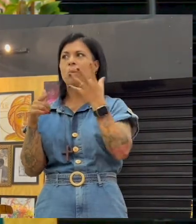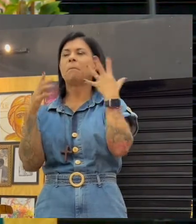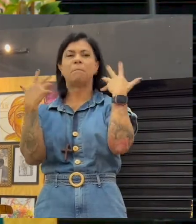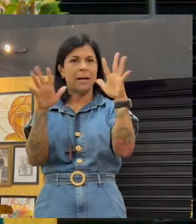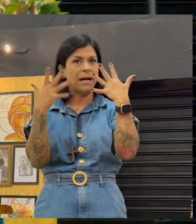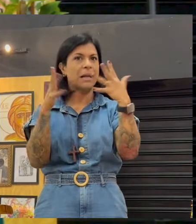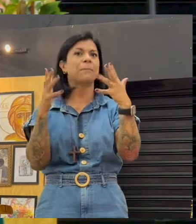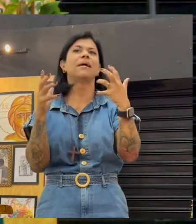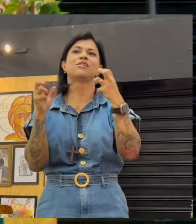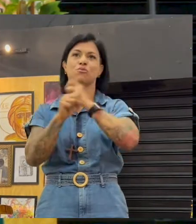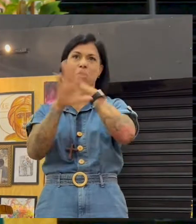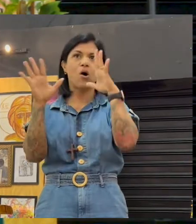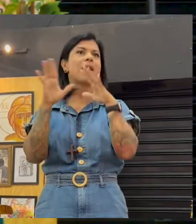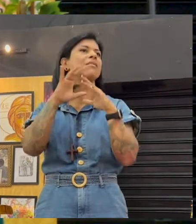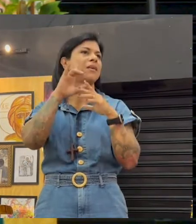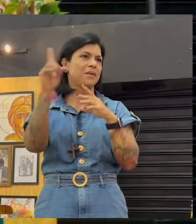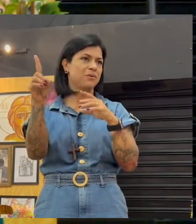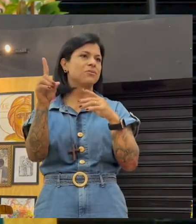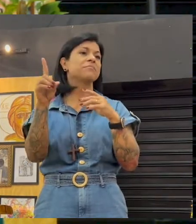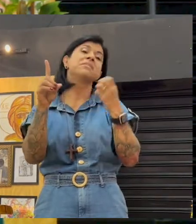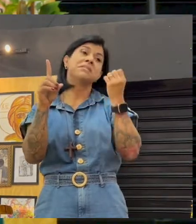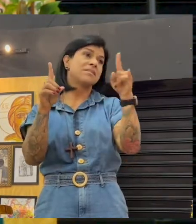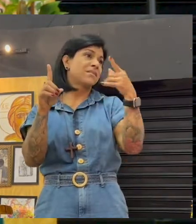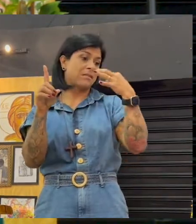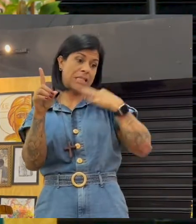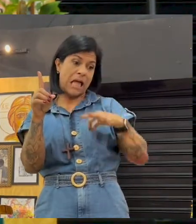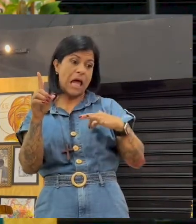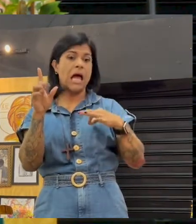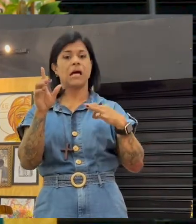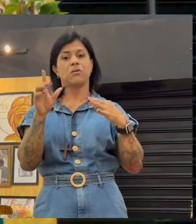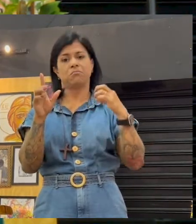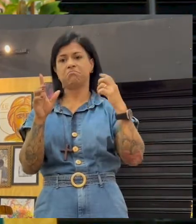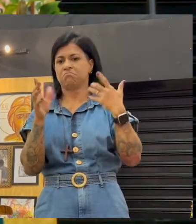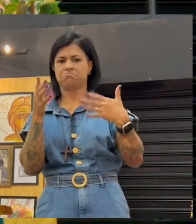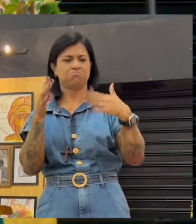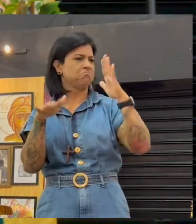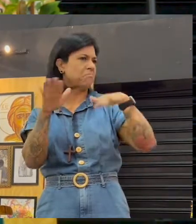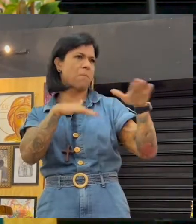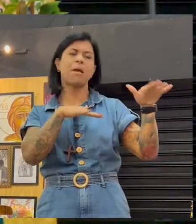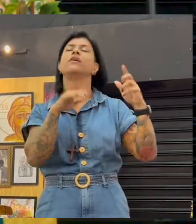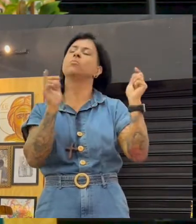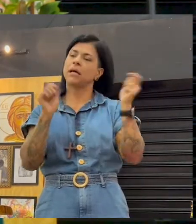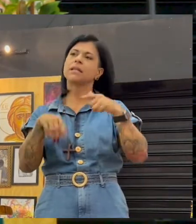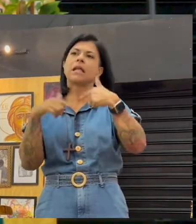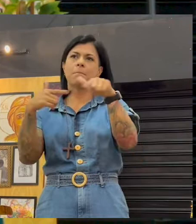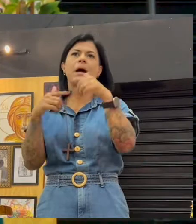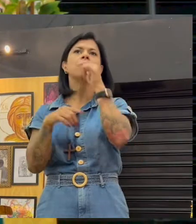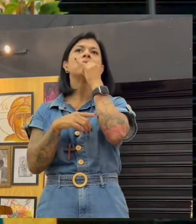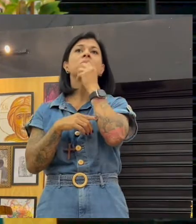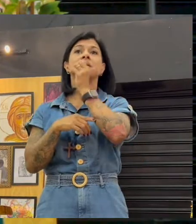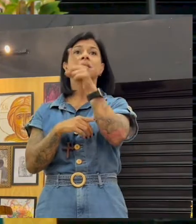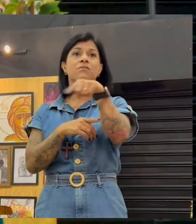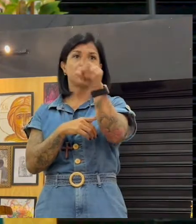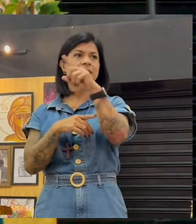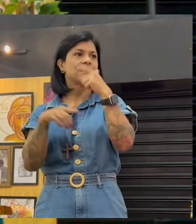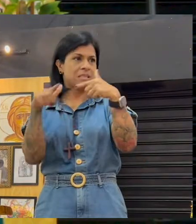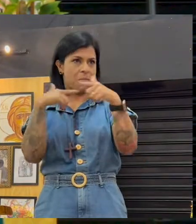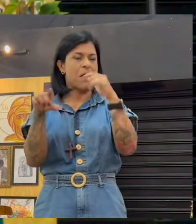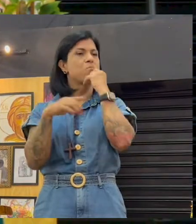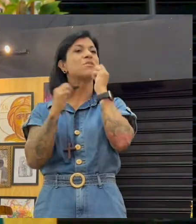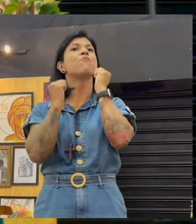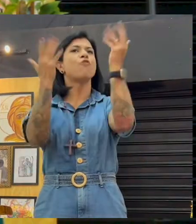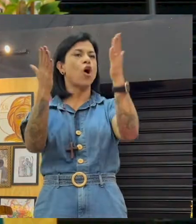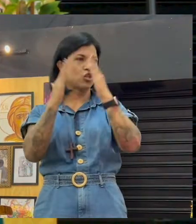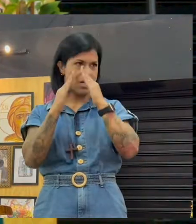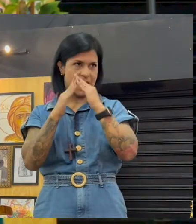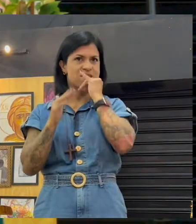transcol, né? Algumas pessoas ficam 2 horas e meia dentro do ônibus, às vezes 3 horas. Então, cara, é muito tempo